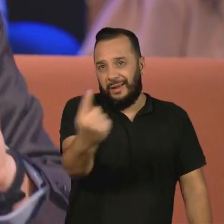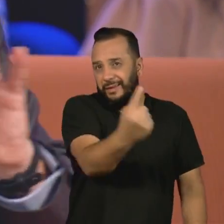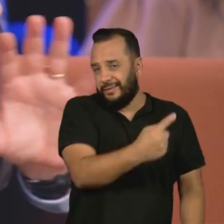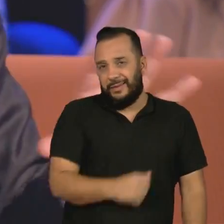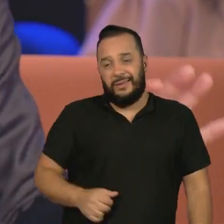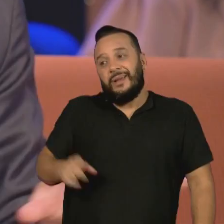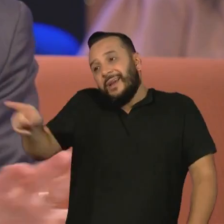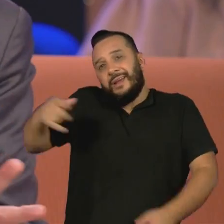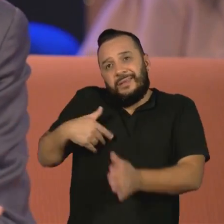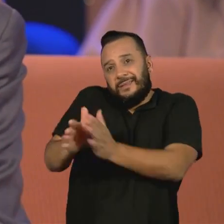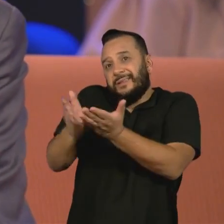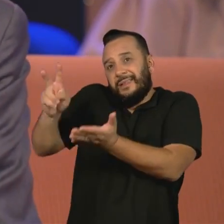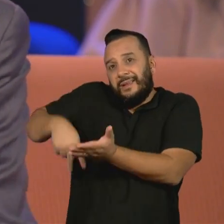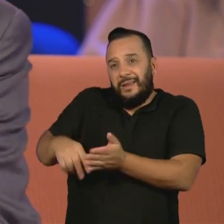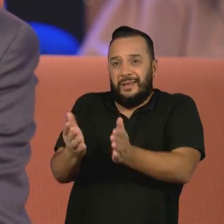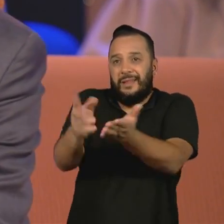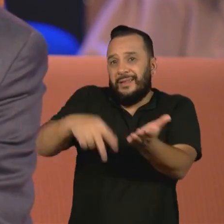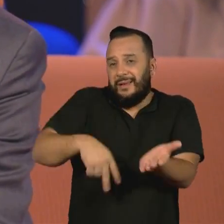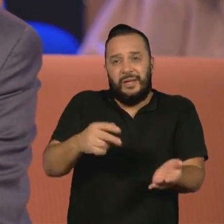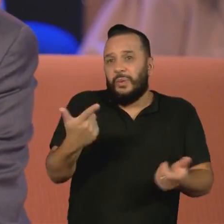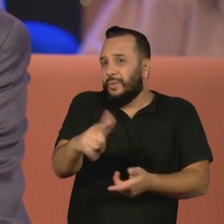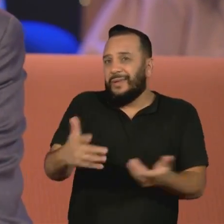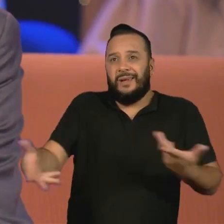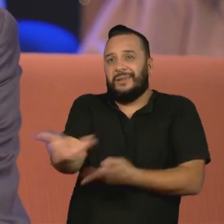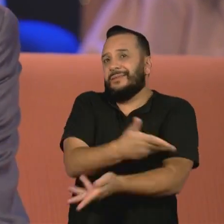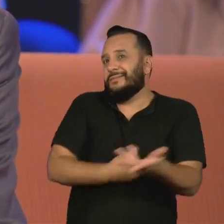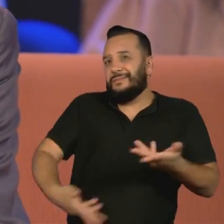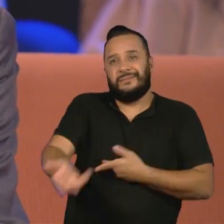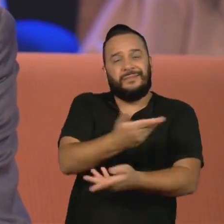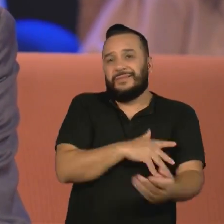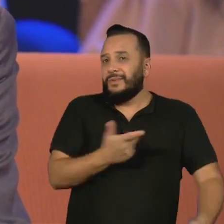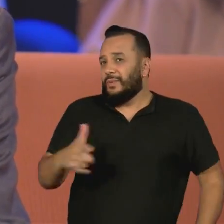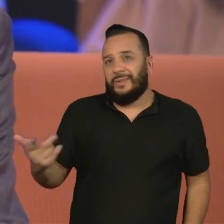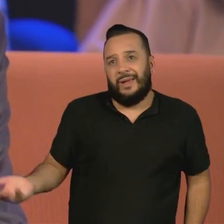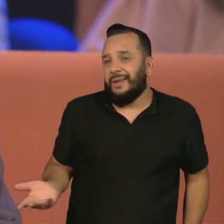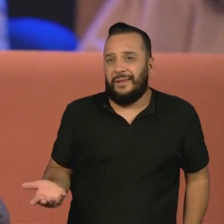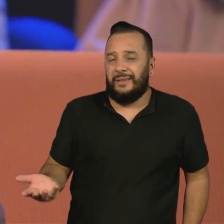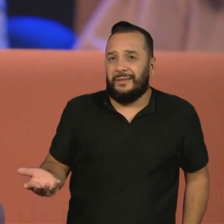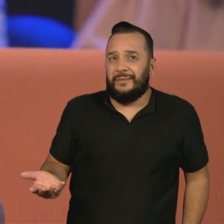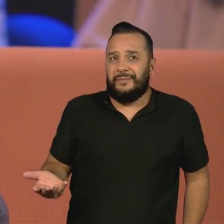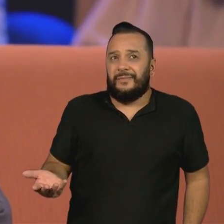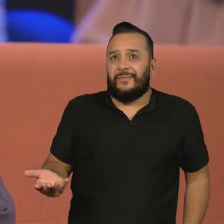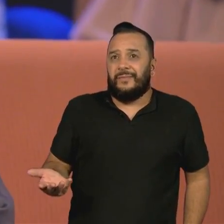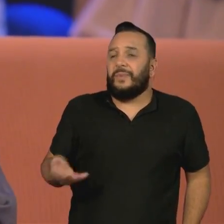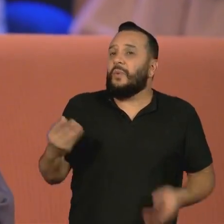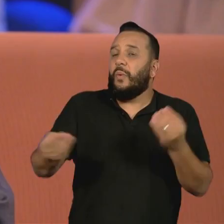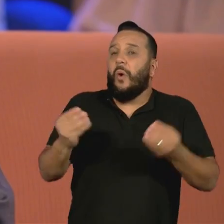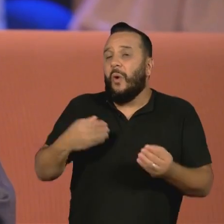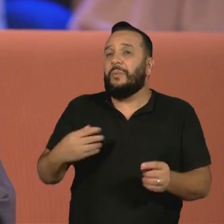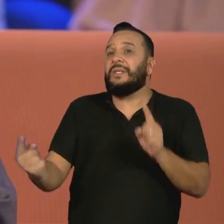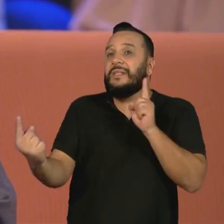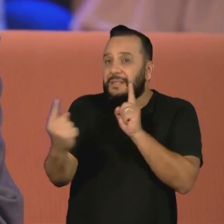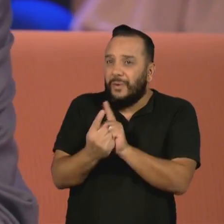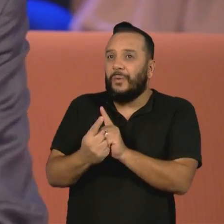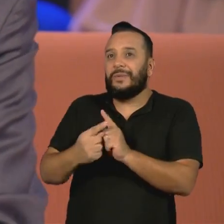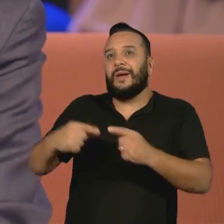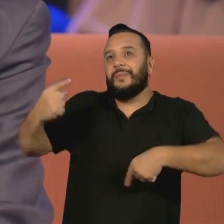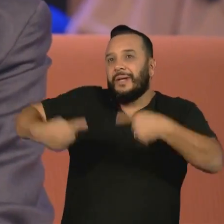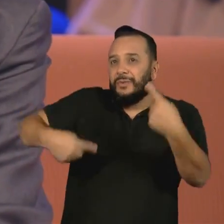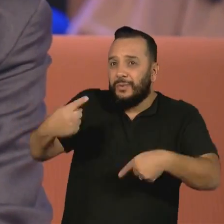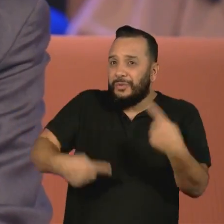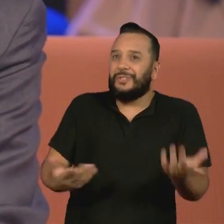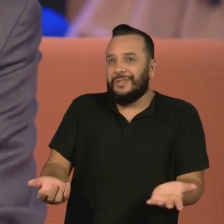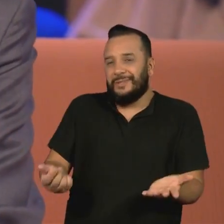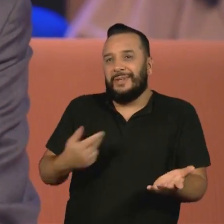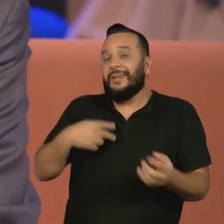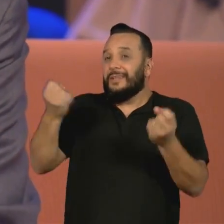leem. Cada um lê a sua história. E aí a grande questão dessa geração é o seguinte, onde é que eles vão se encontrar? Quando é que eles